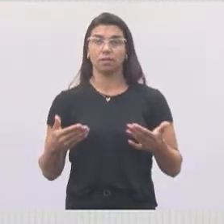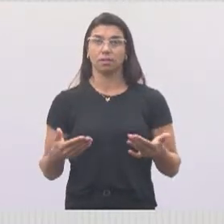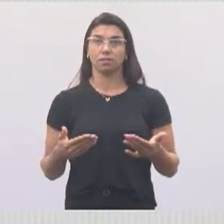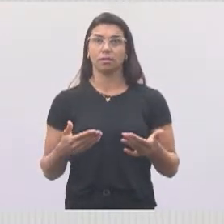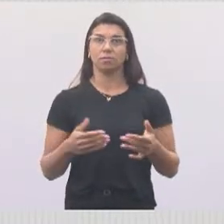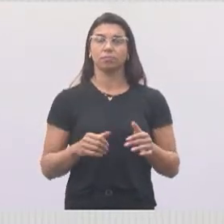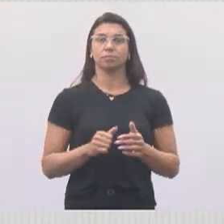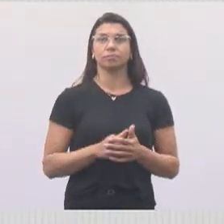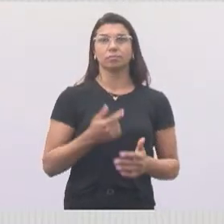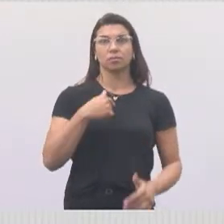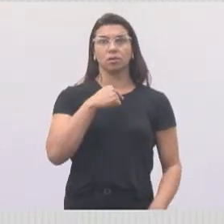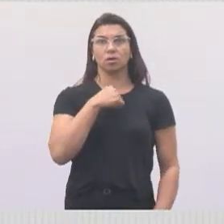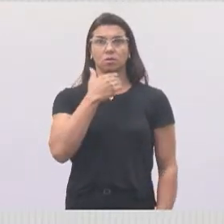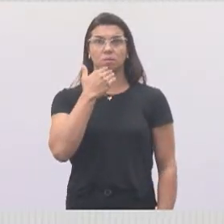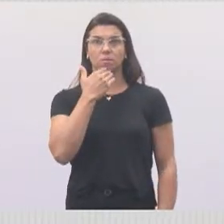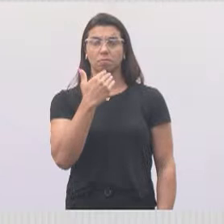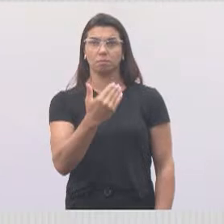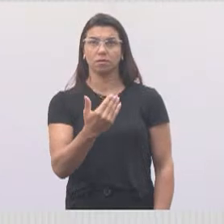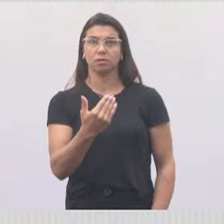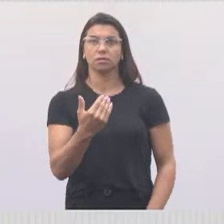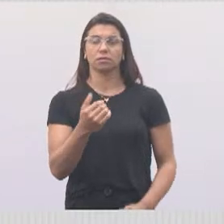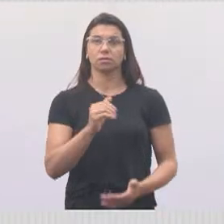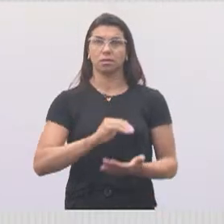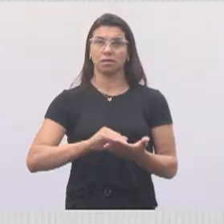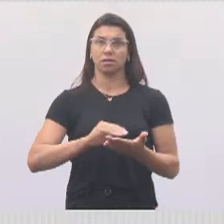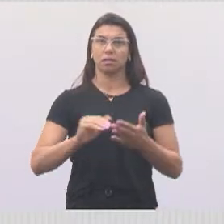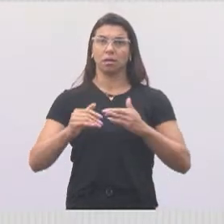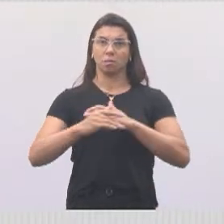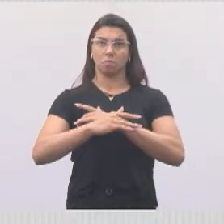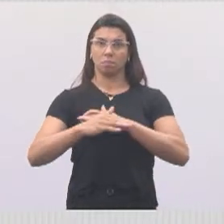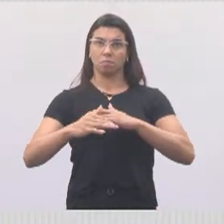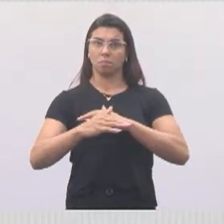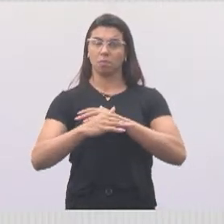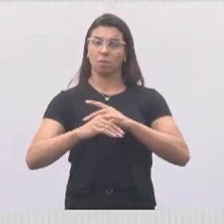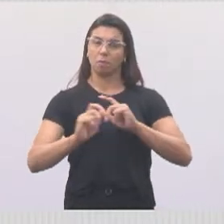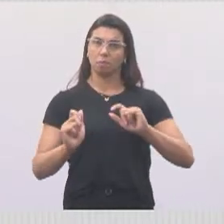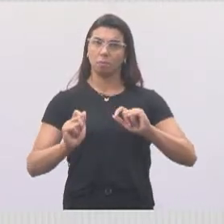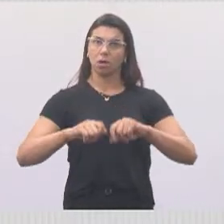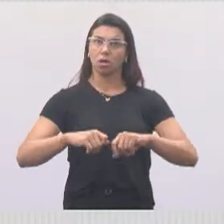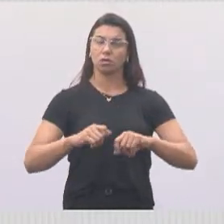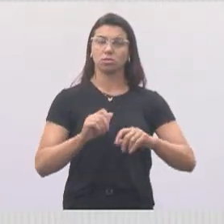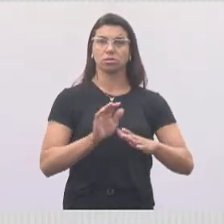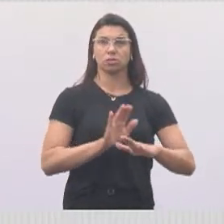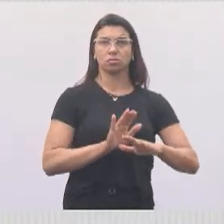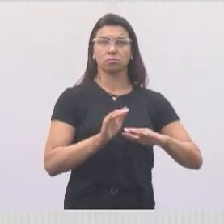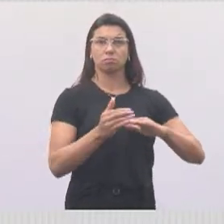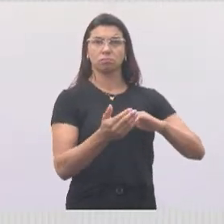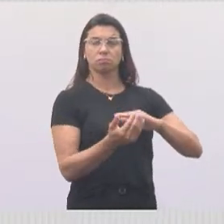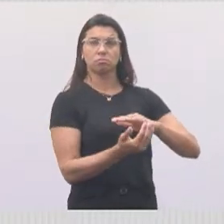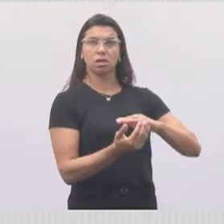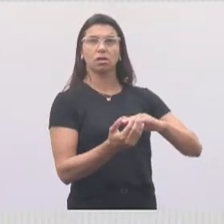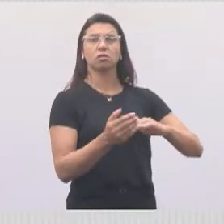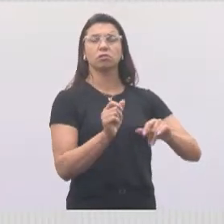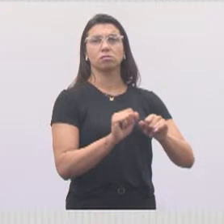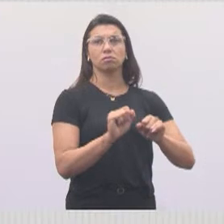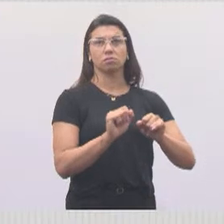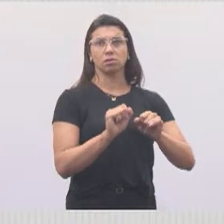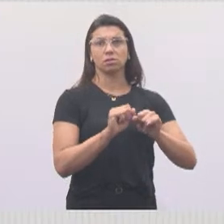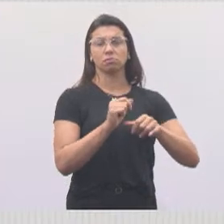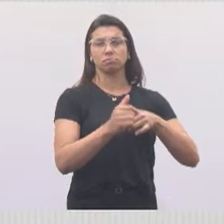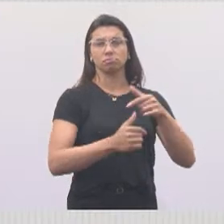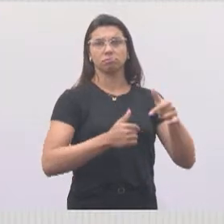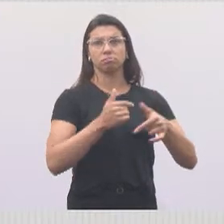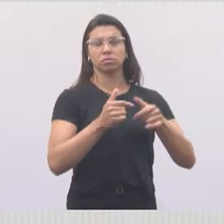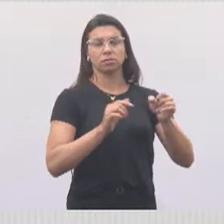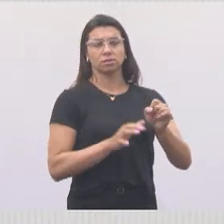através do nosso pedido, a mobilidade urbana que possa fazer esse trabalho para que dê mais segurança